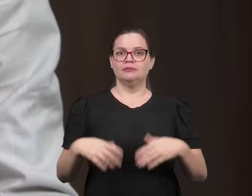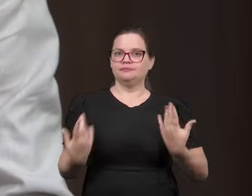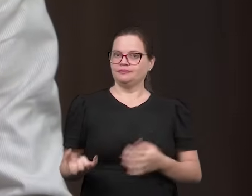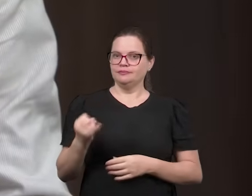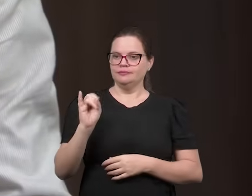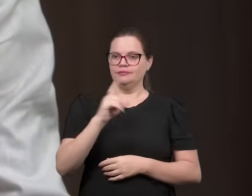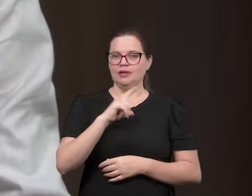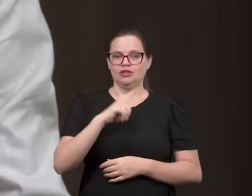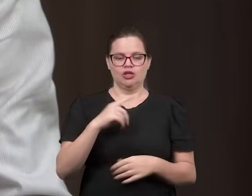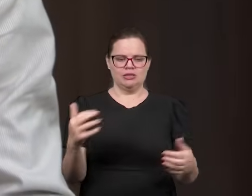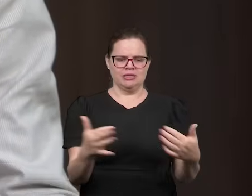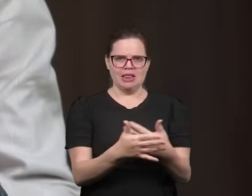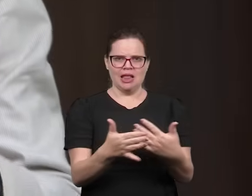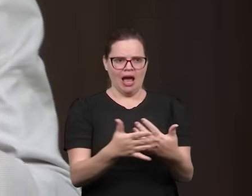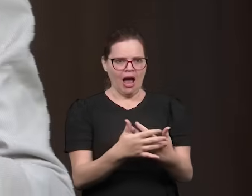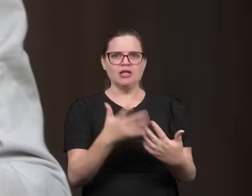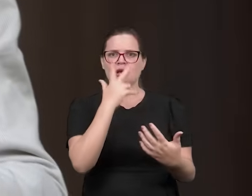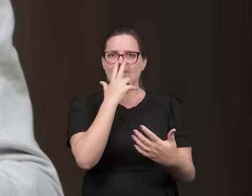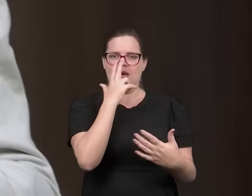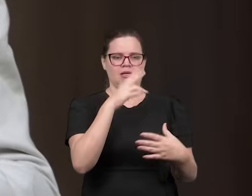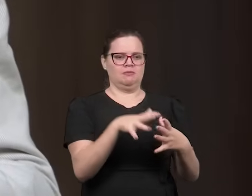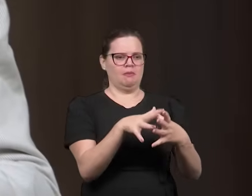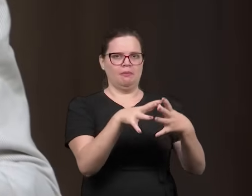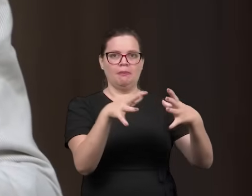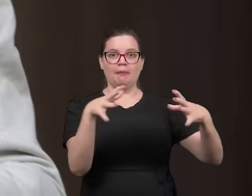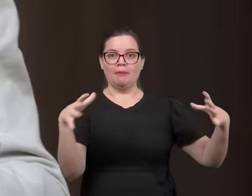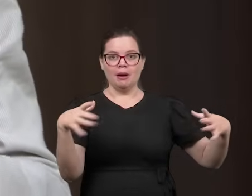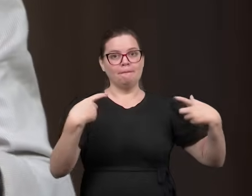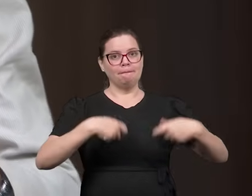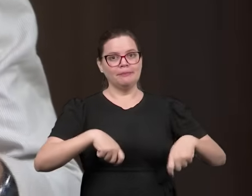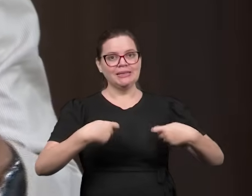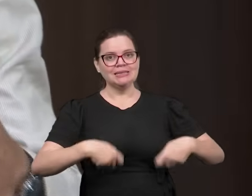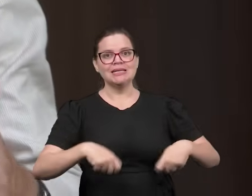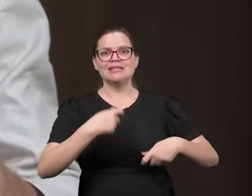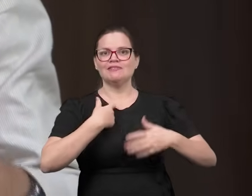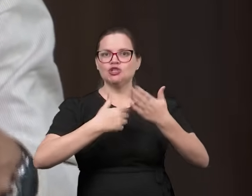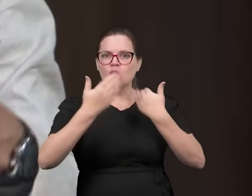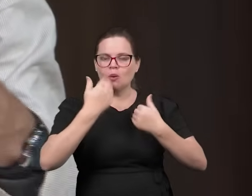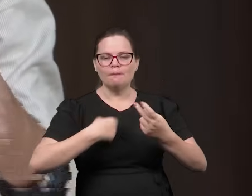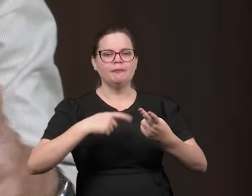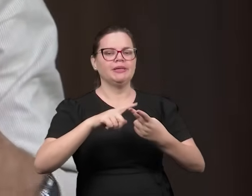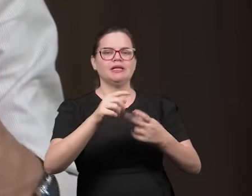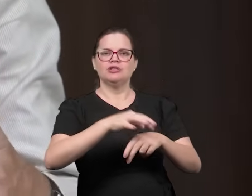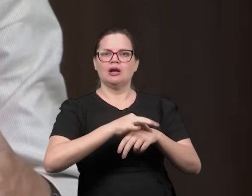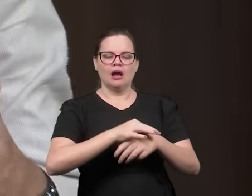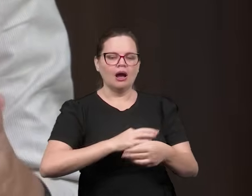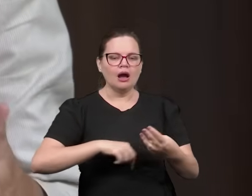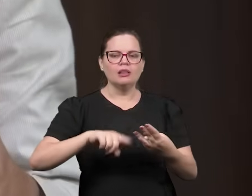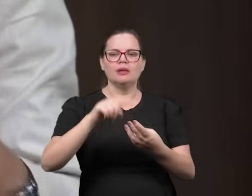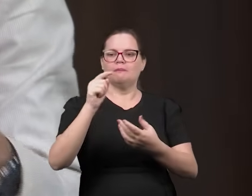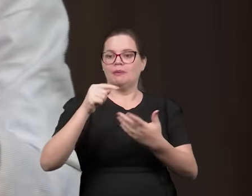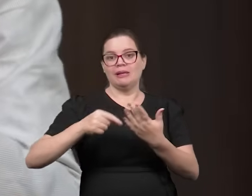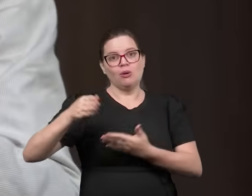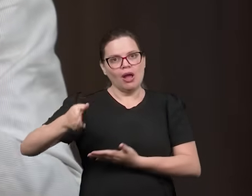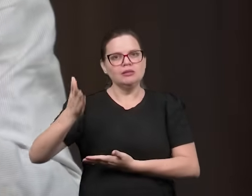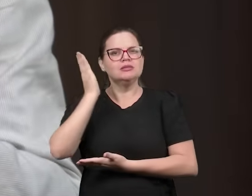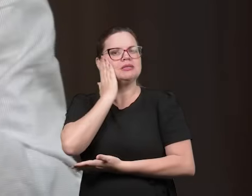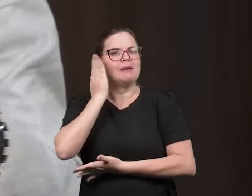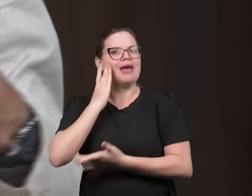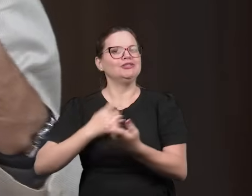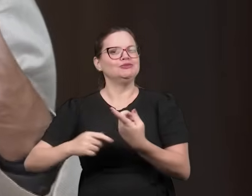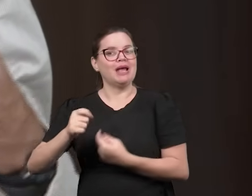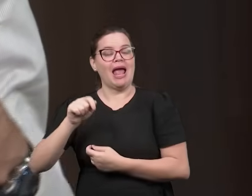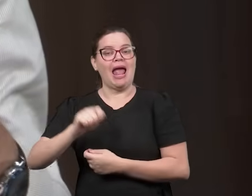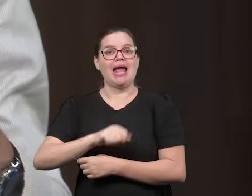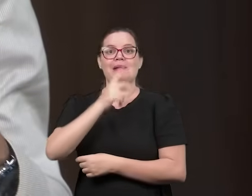grandes cidades agora, e com isso tinha uma demanda muito grande. Exatamente. Por alimento, por carne, por tudo isso. Então ele foi um visionário